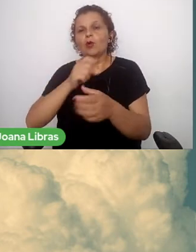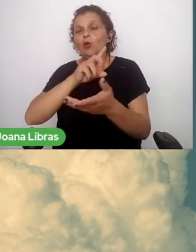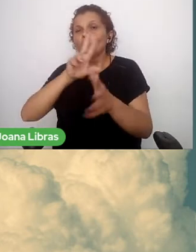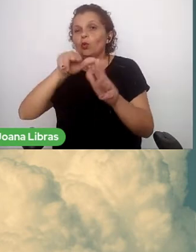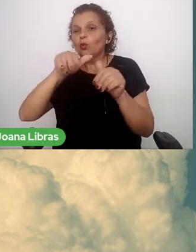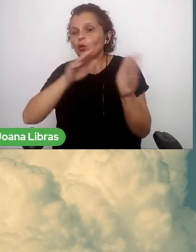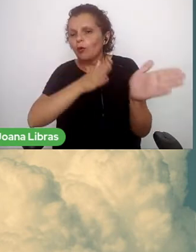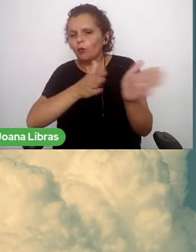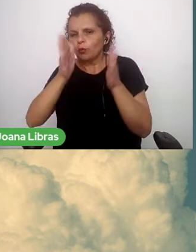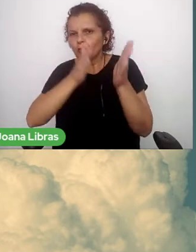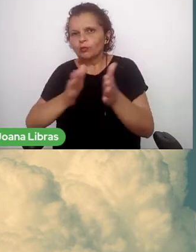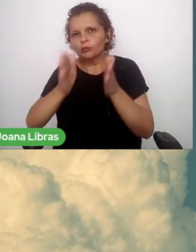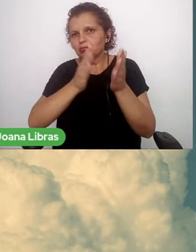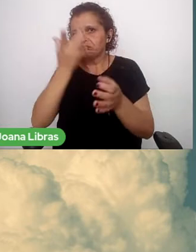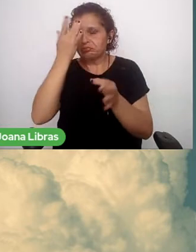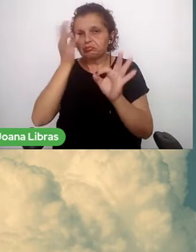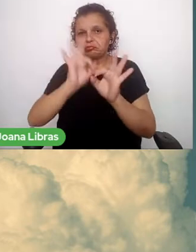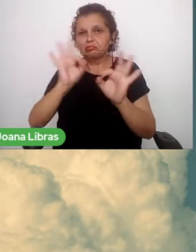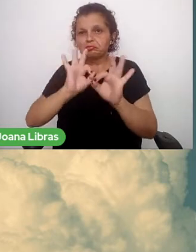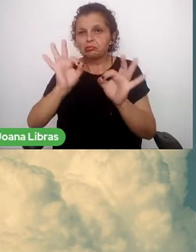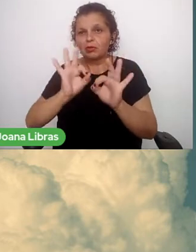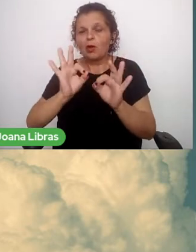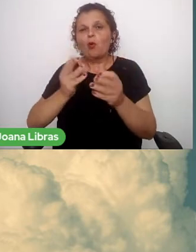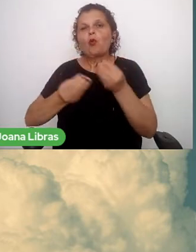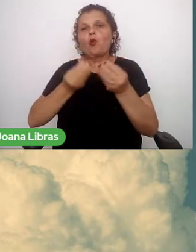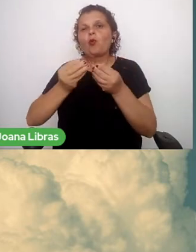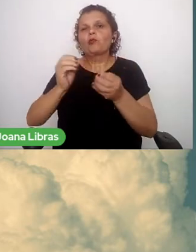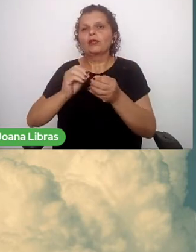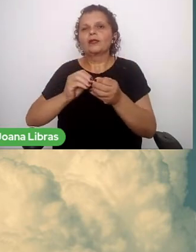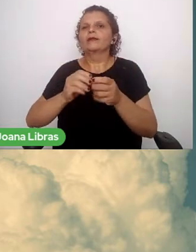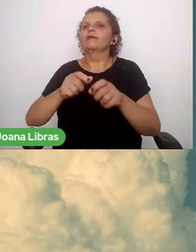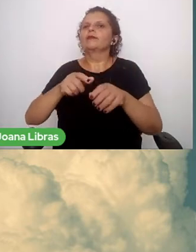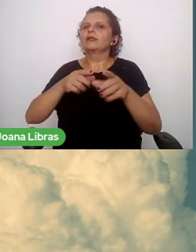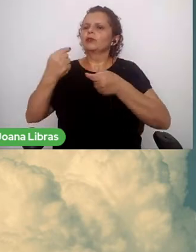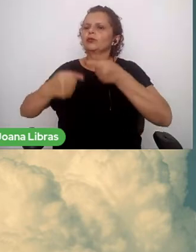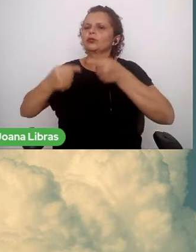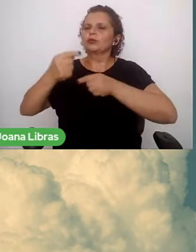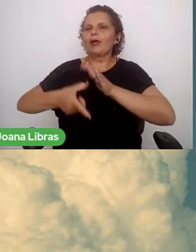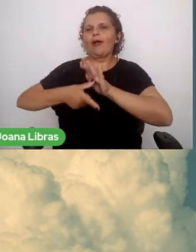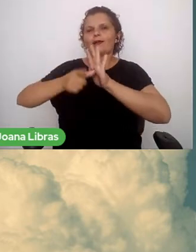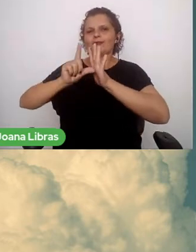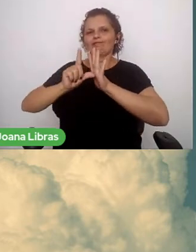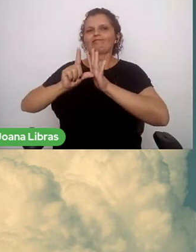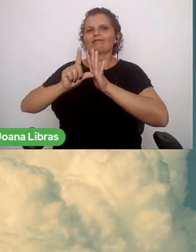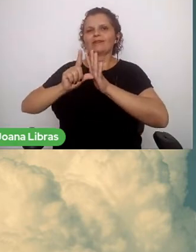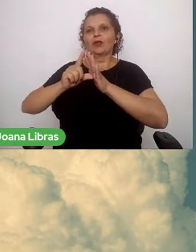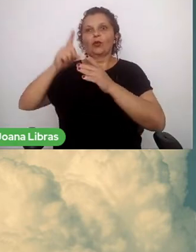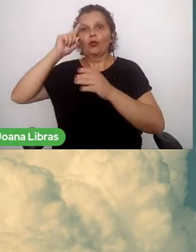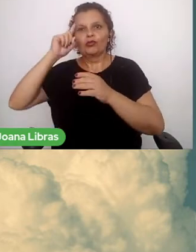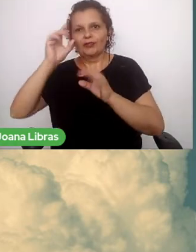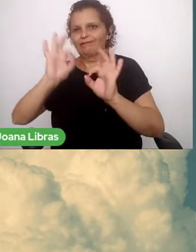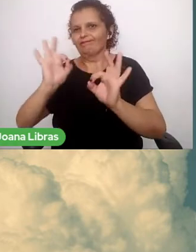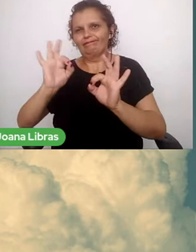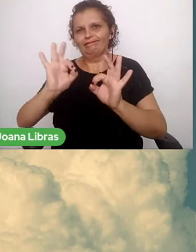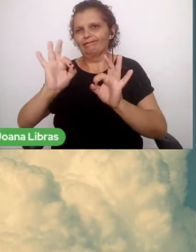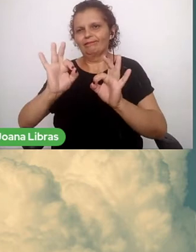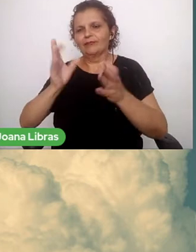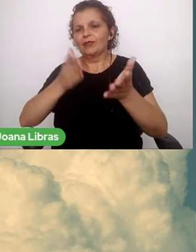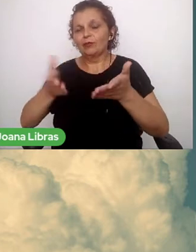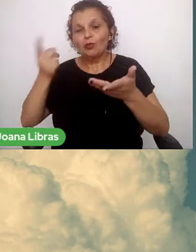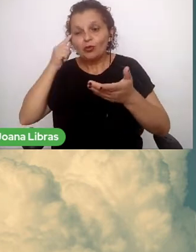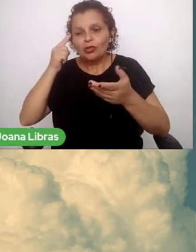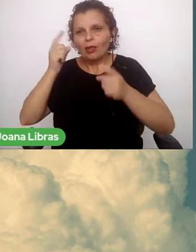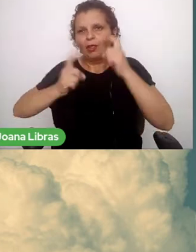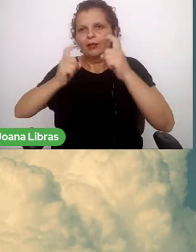para a produção e não sabemos como ir para a produção ainda, a gente precisa discutir o quanto antes. A gente não pode descobrir no dia de ir para a produção, no dia da